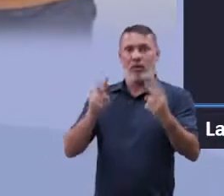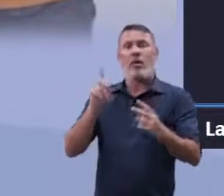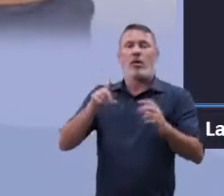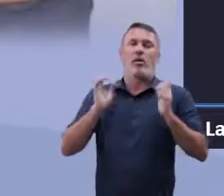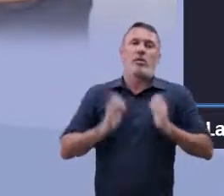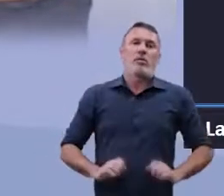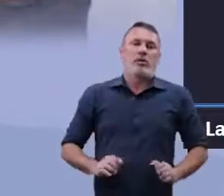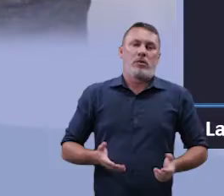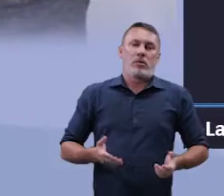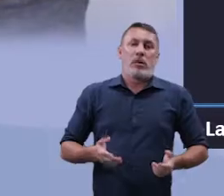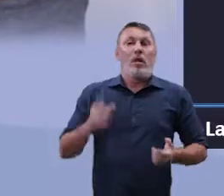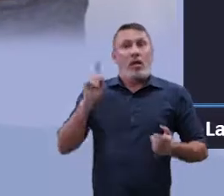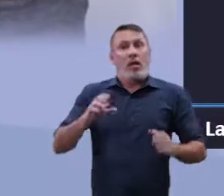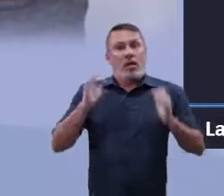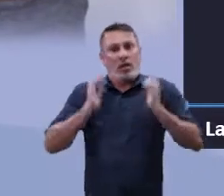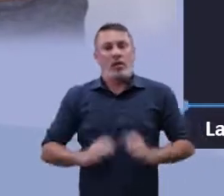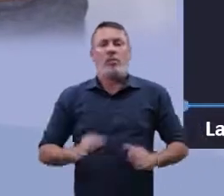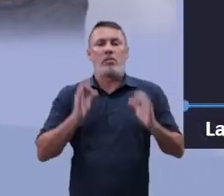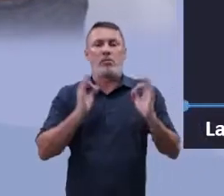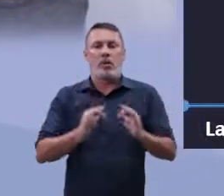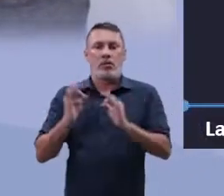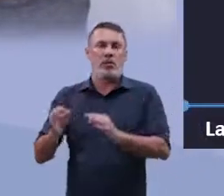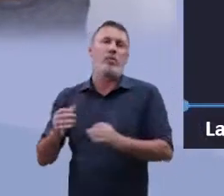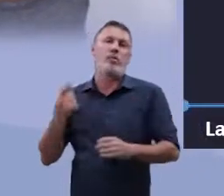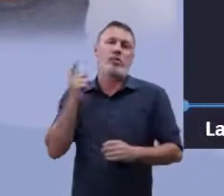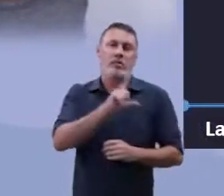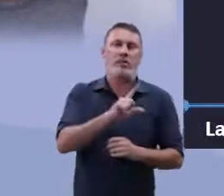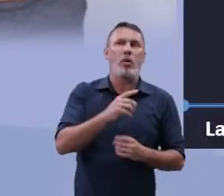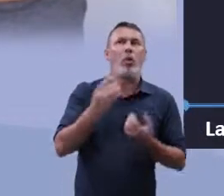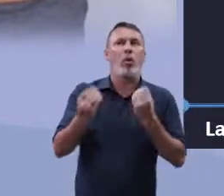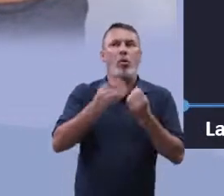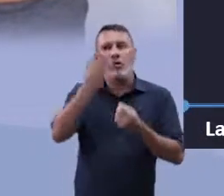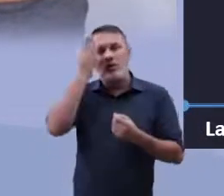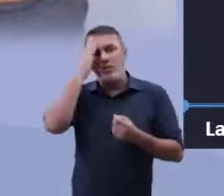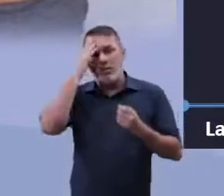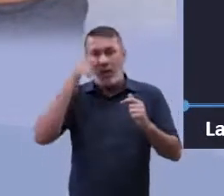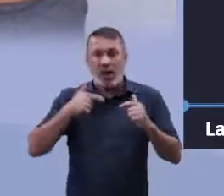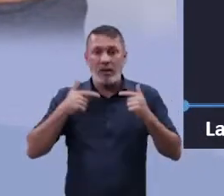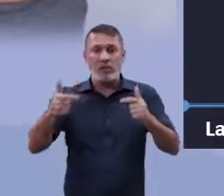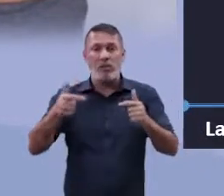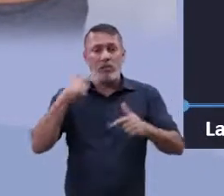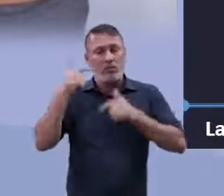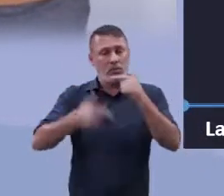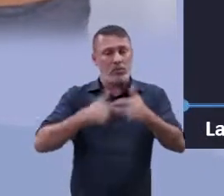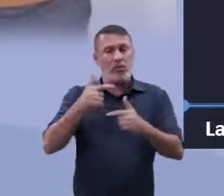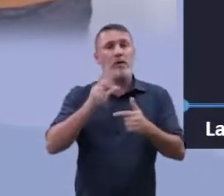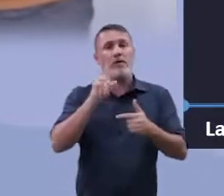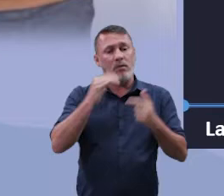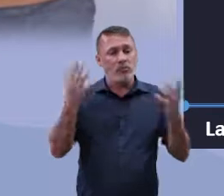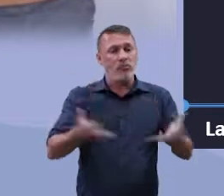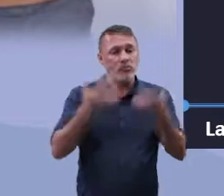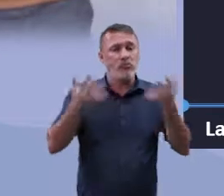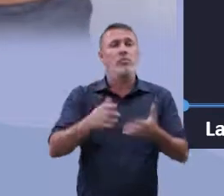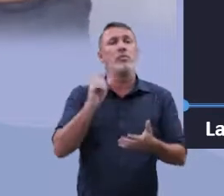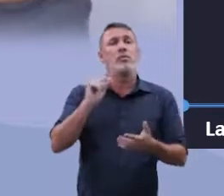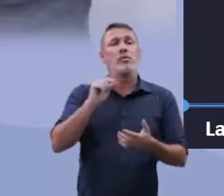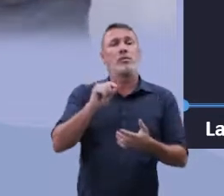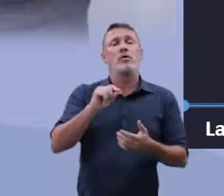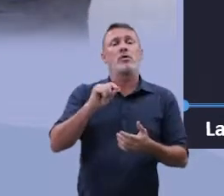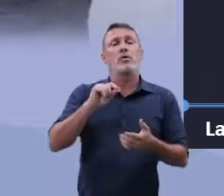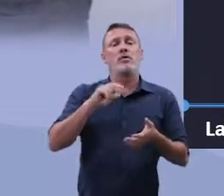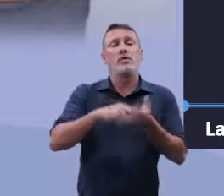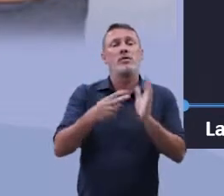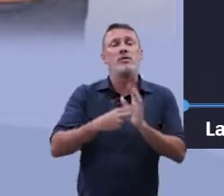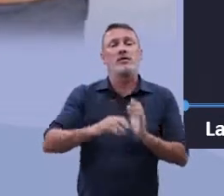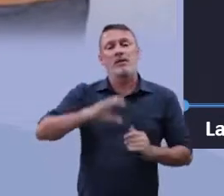Como ponto de vista ético, sendo considerado uma ação para promover aquilo que nós chamamos de